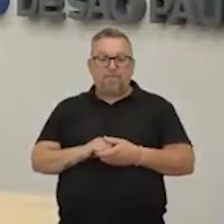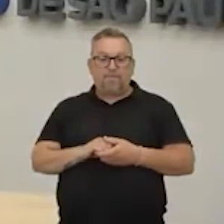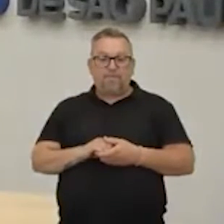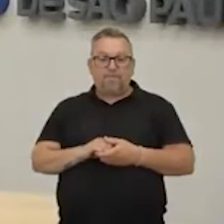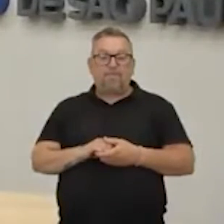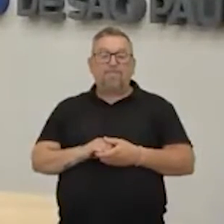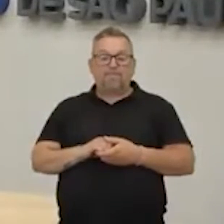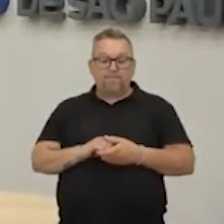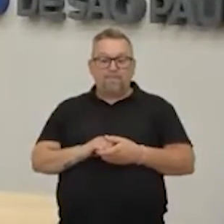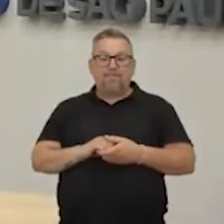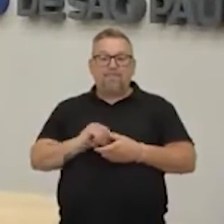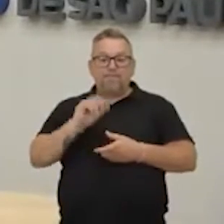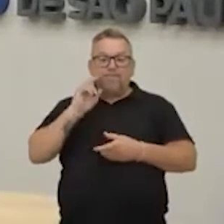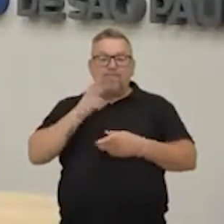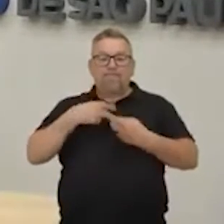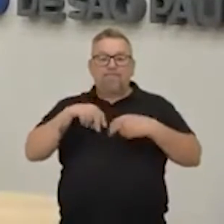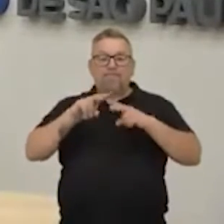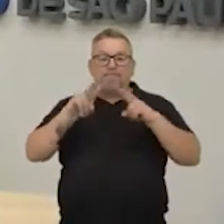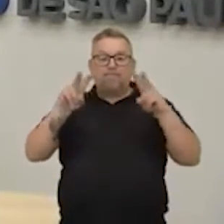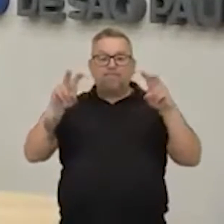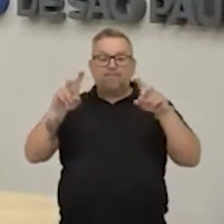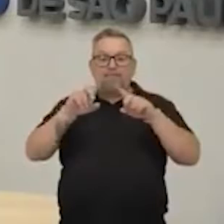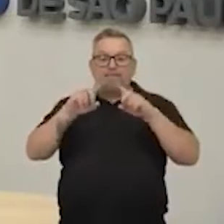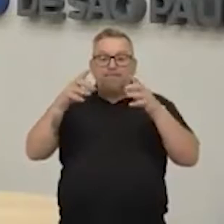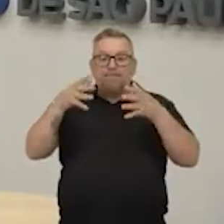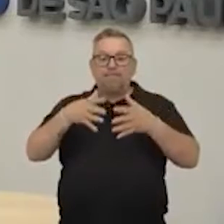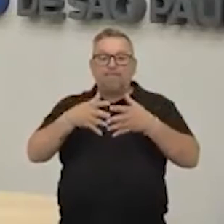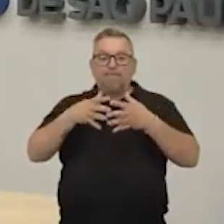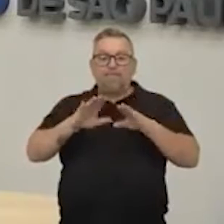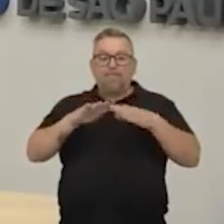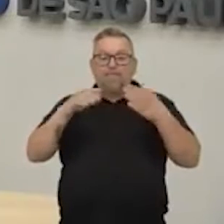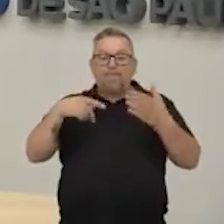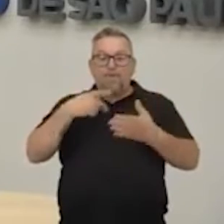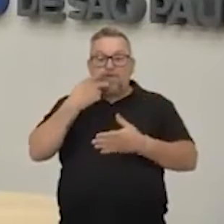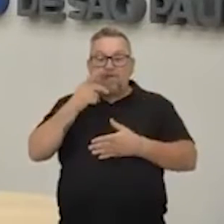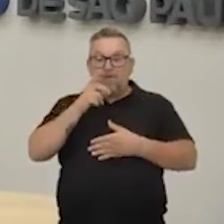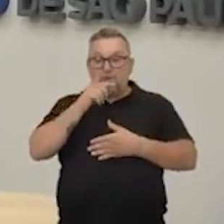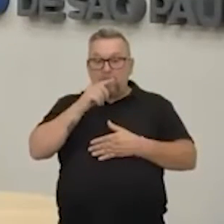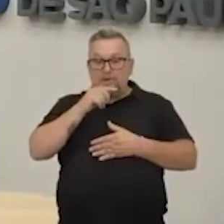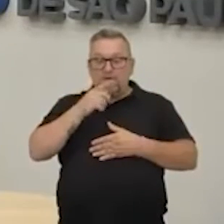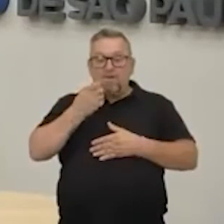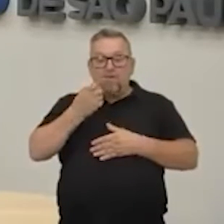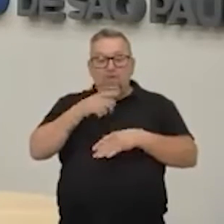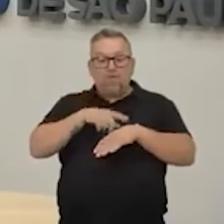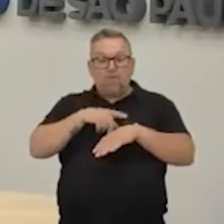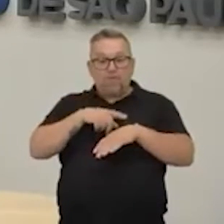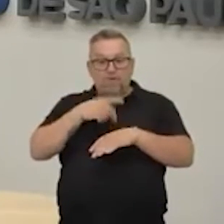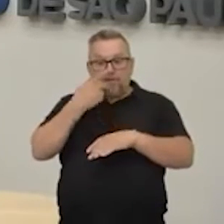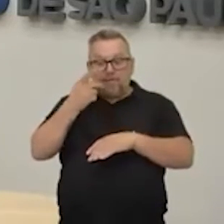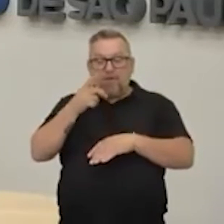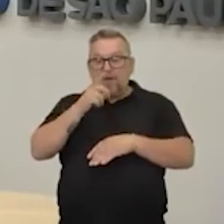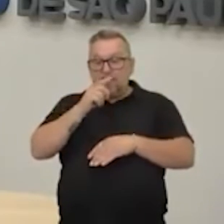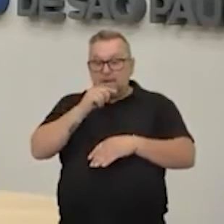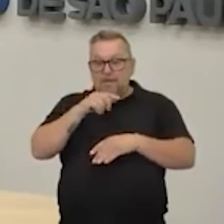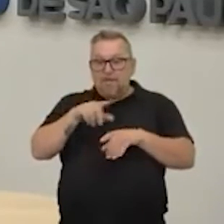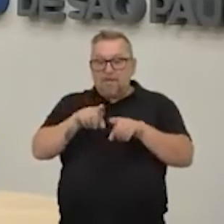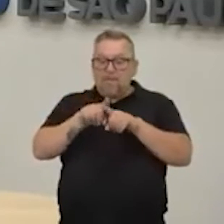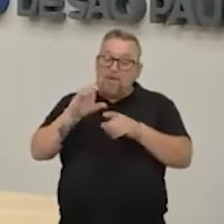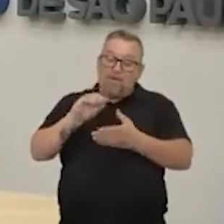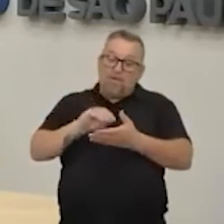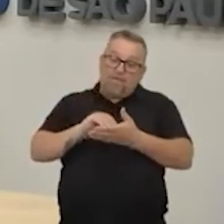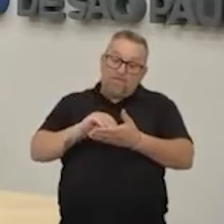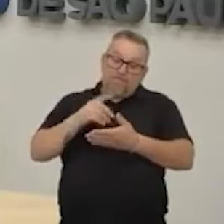Na verdade esse tema aí é complicadíssimo, né? Quando a gente fala de água, né? É um bom momento até para falar de água, né? Ou a falta dela, né?